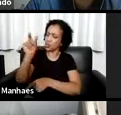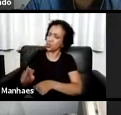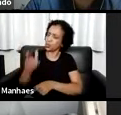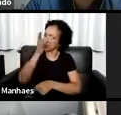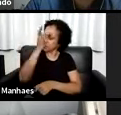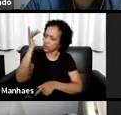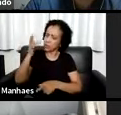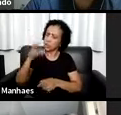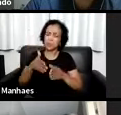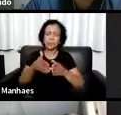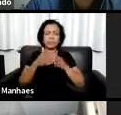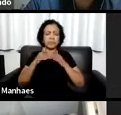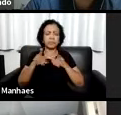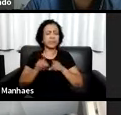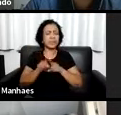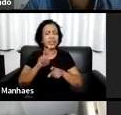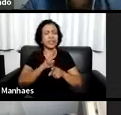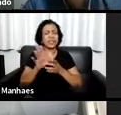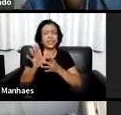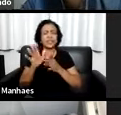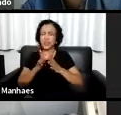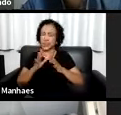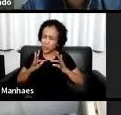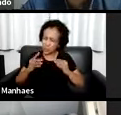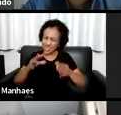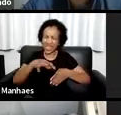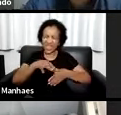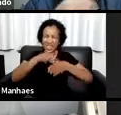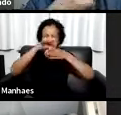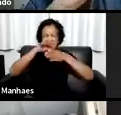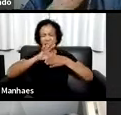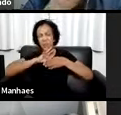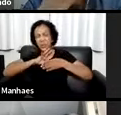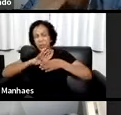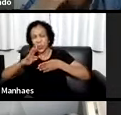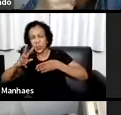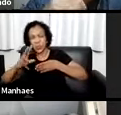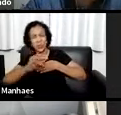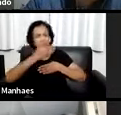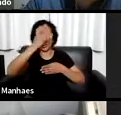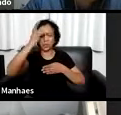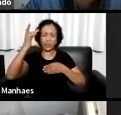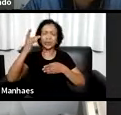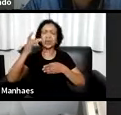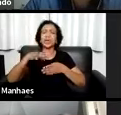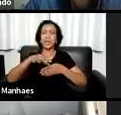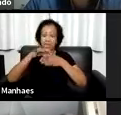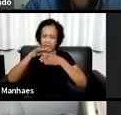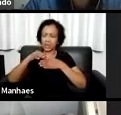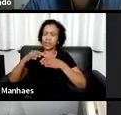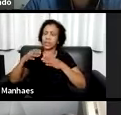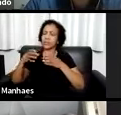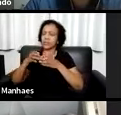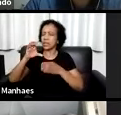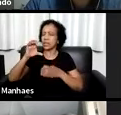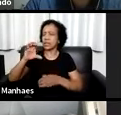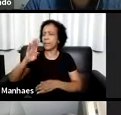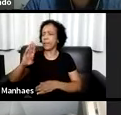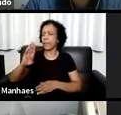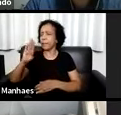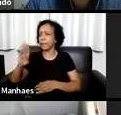te peço, Senhor, por todas as lideranças do teu povo, especialmente pelas lideranças da Convenção Batista Brasileira, de